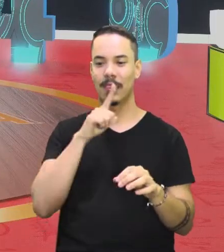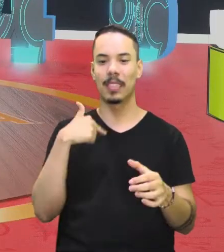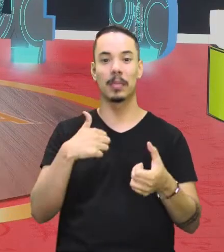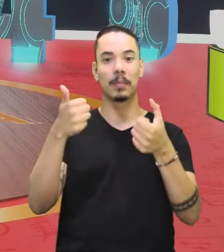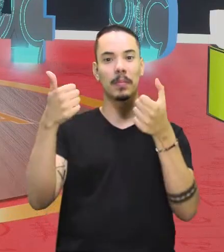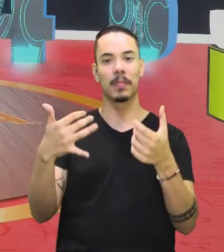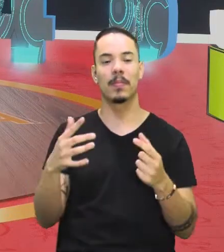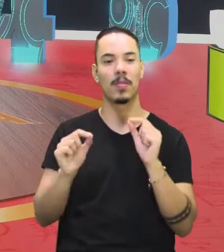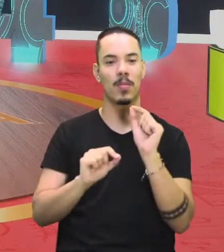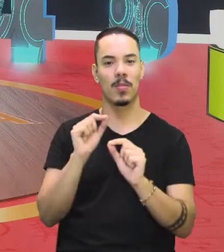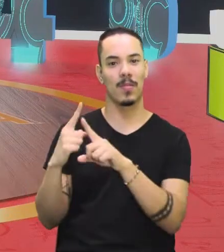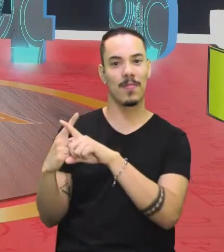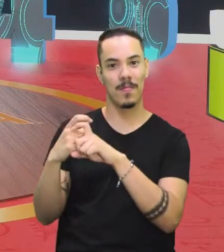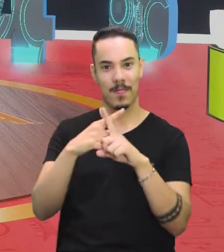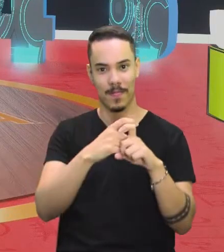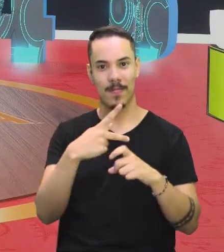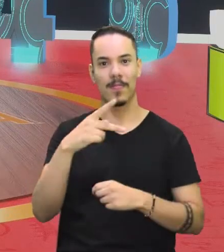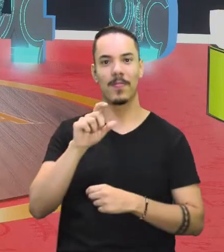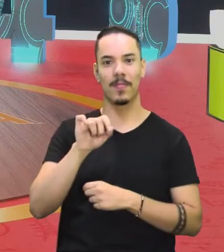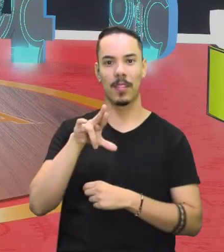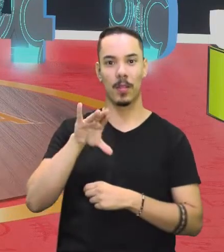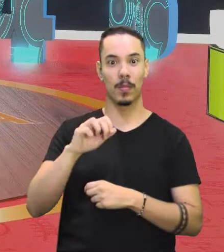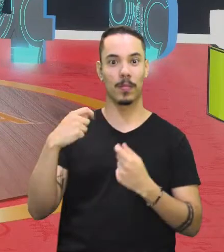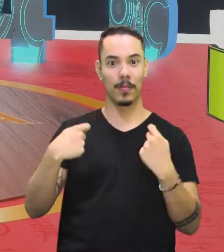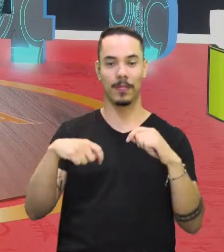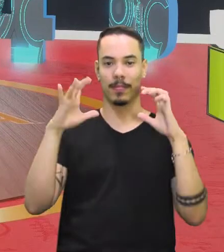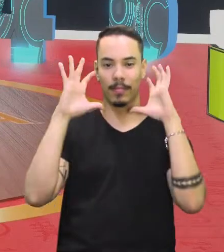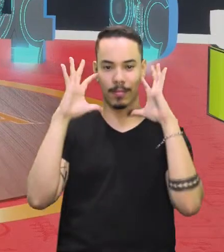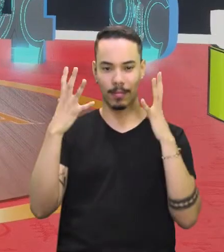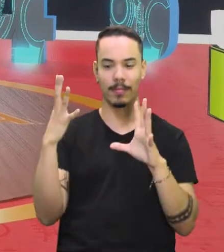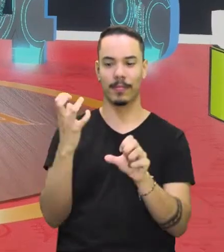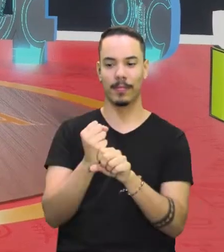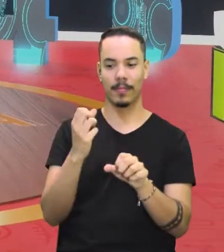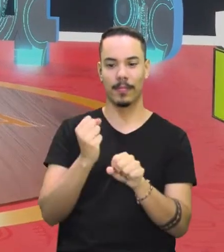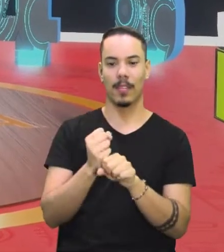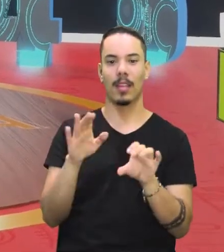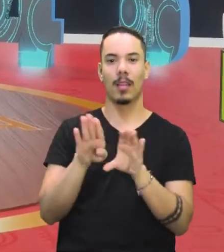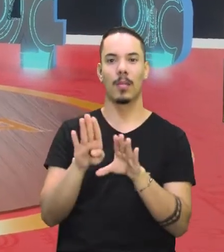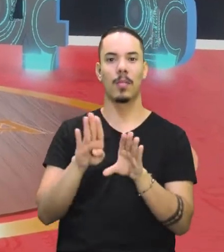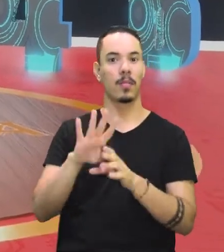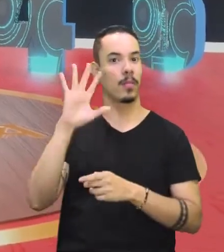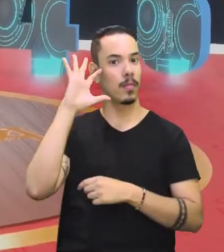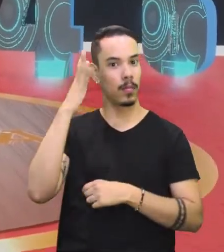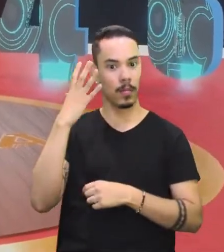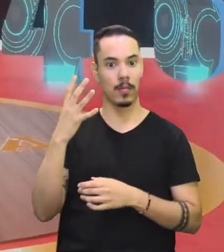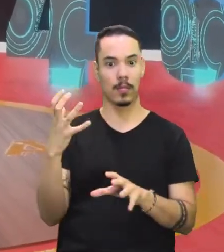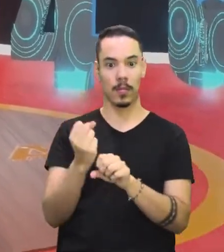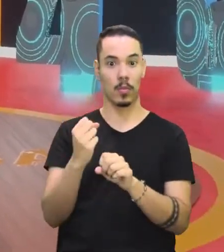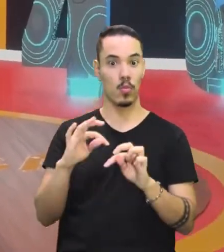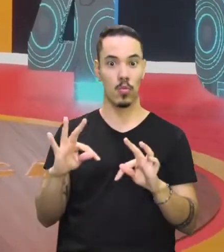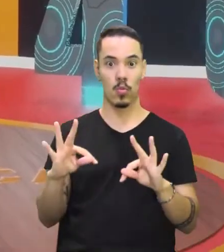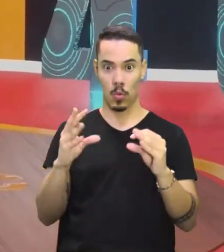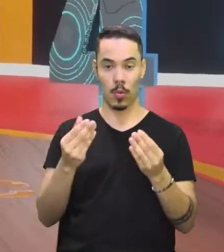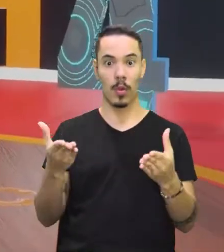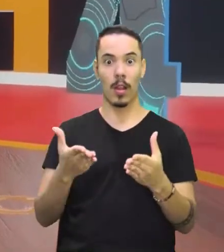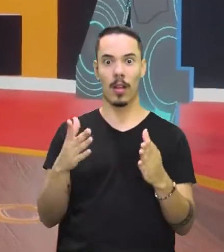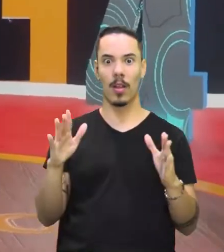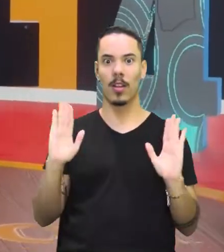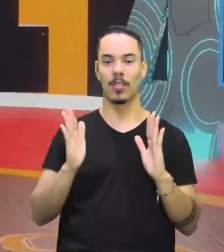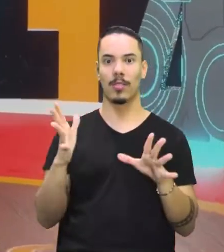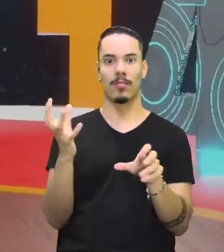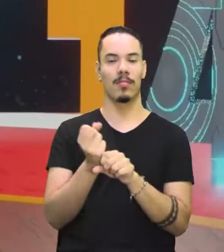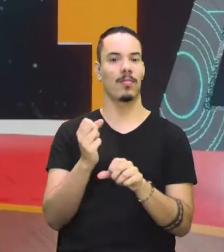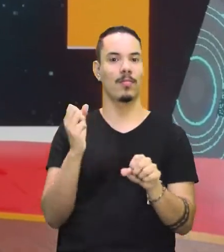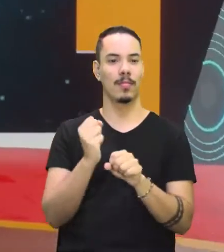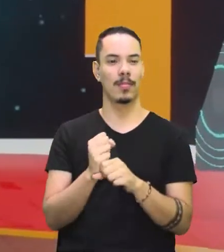de polinômios. A gente precisa resolver, calcular, interpretar. E agora estamos nas operações, não é verdade? Isso, depois